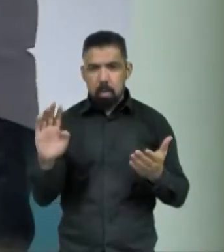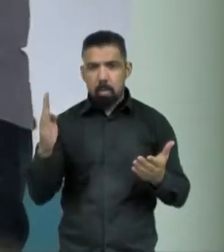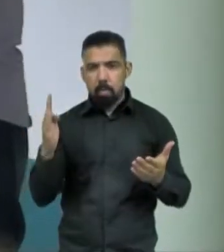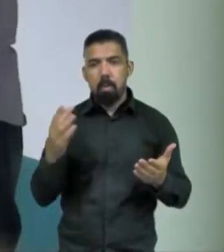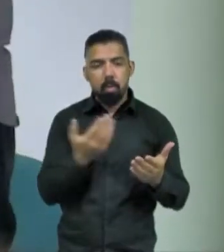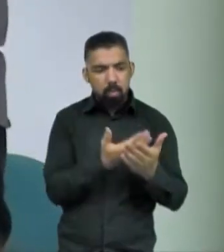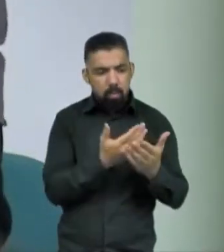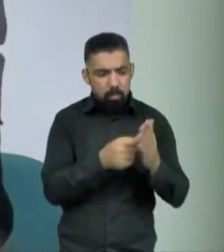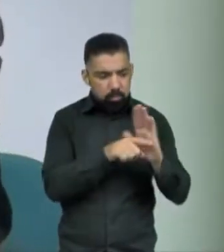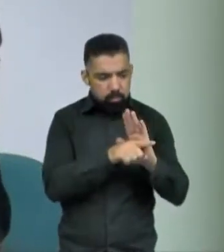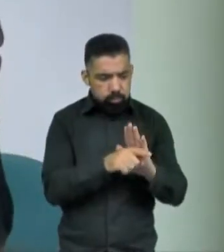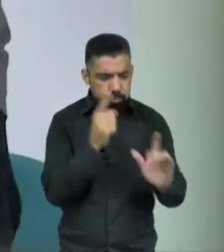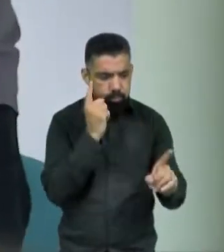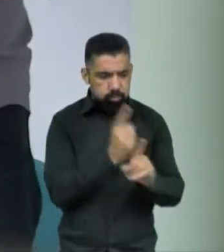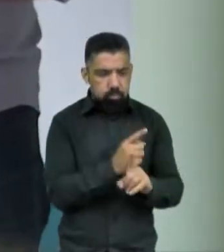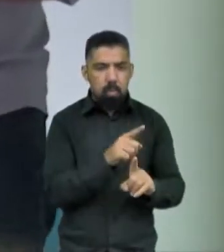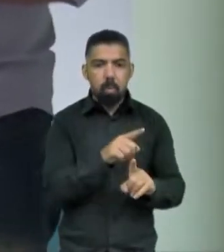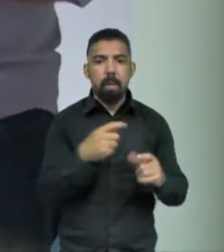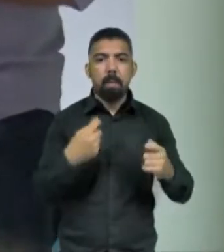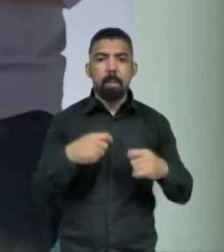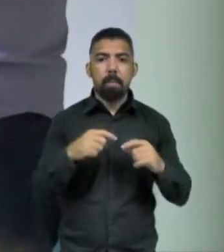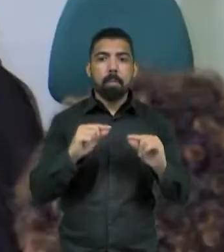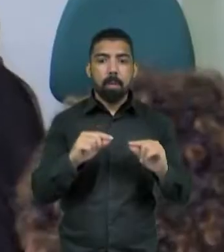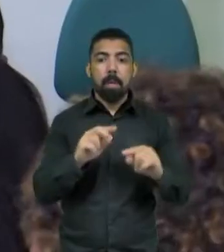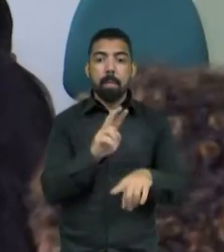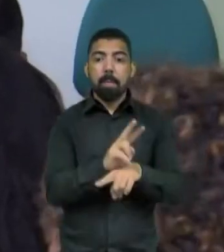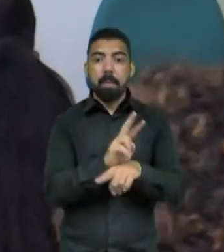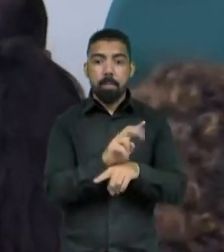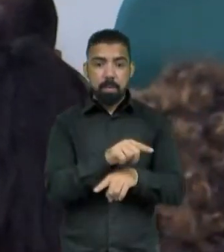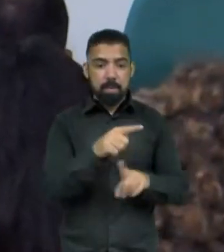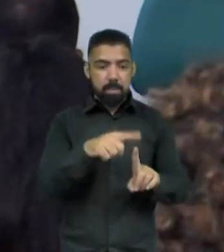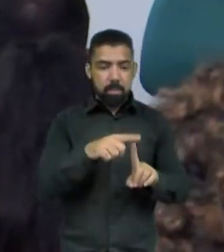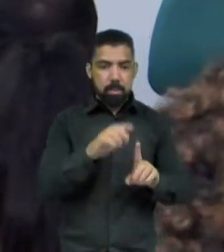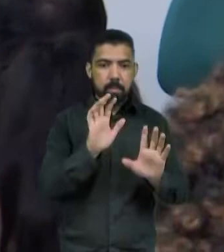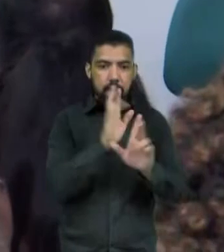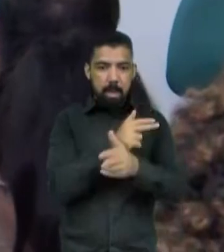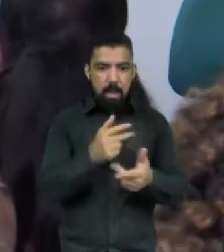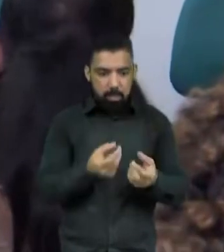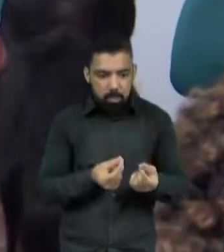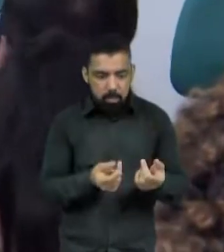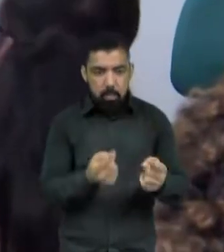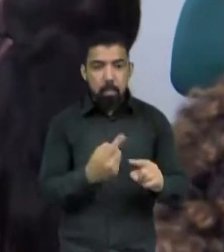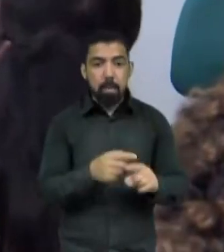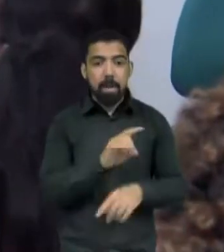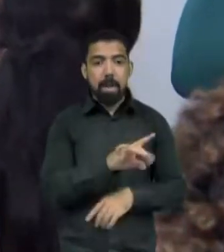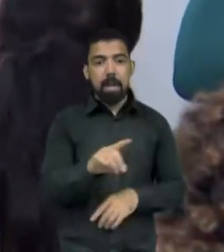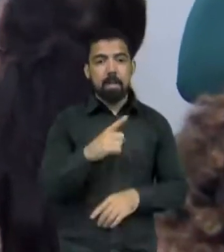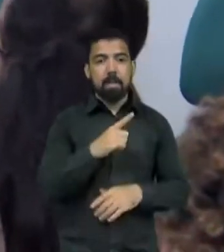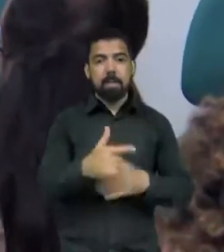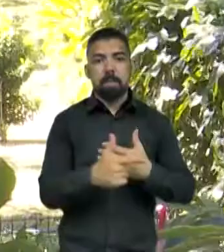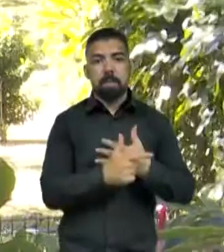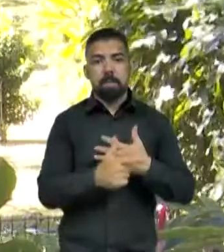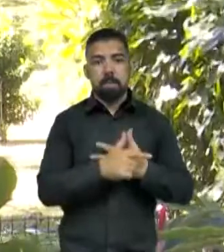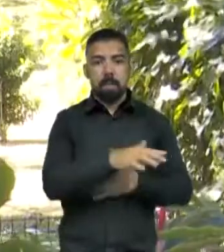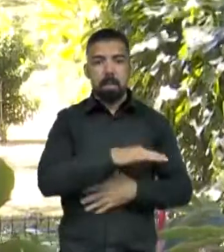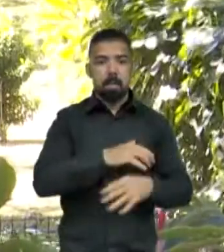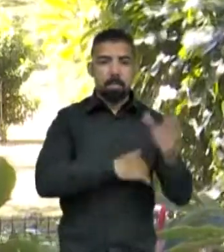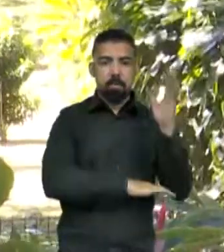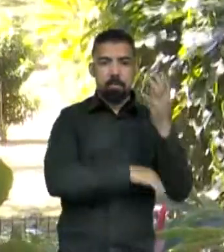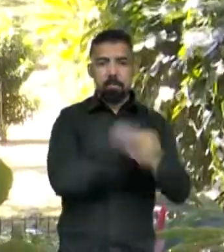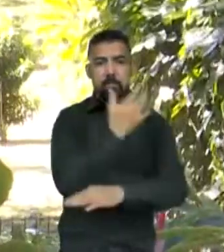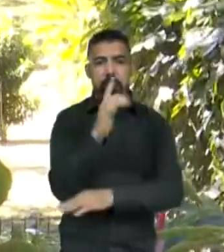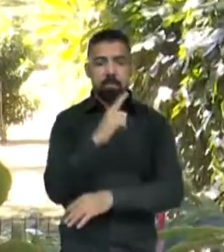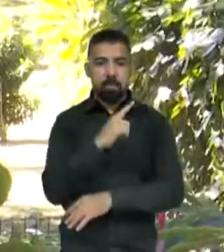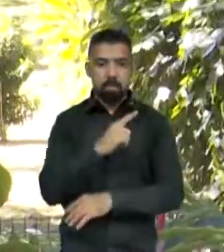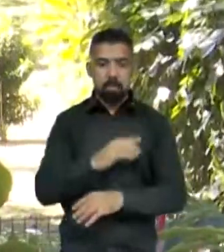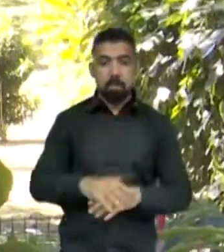a necessidade da preservação dessas espécies por conta do papel que desempenham no meio ambiente. O coordenador